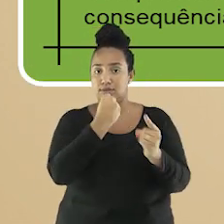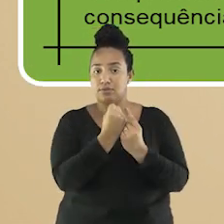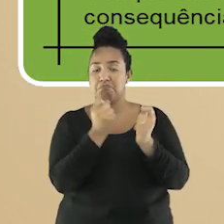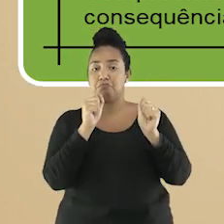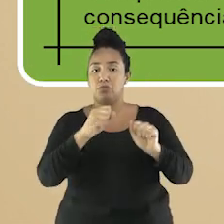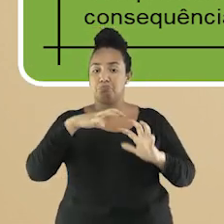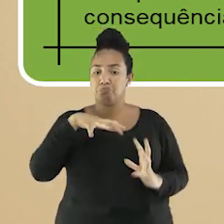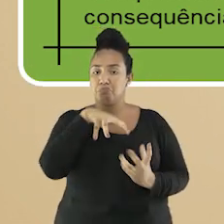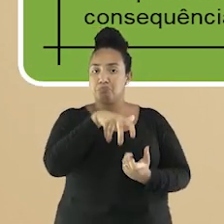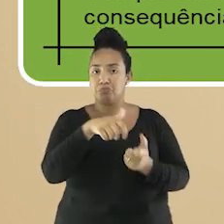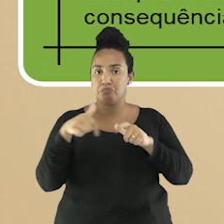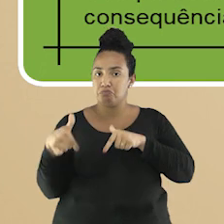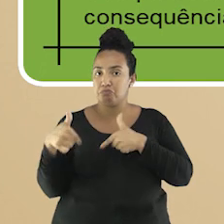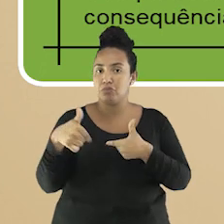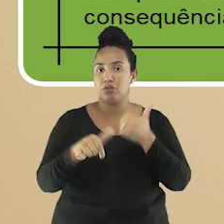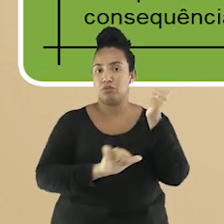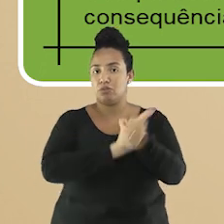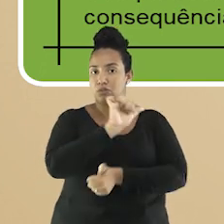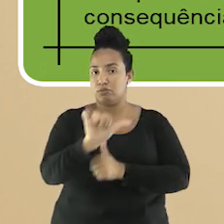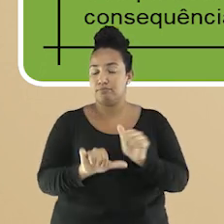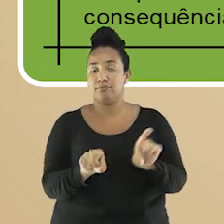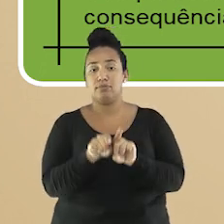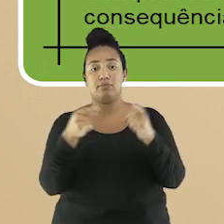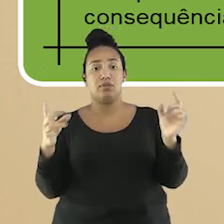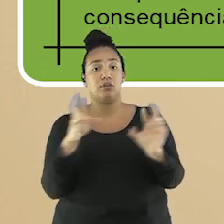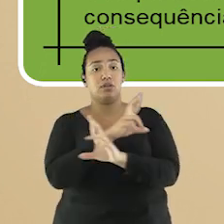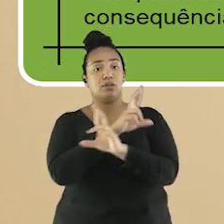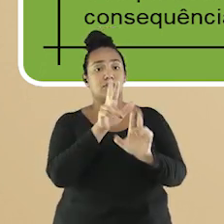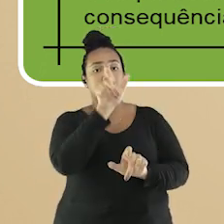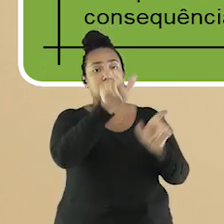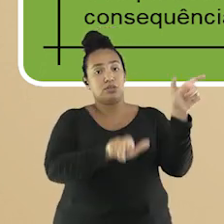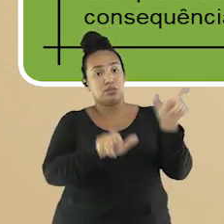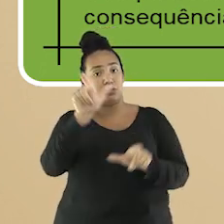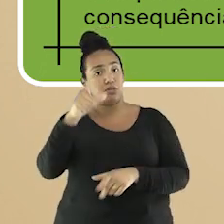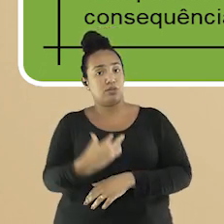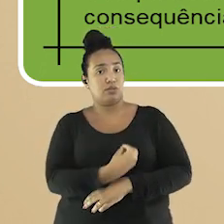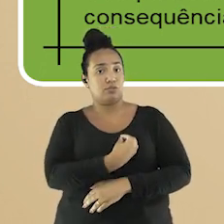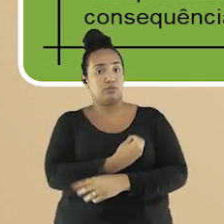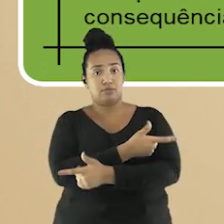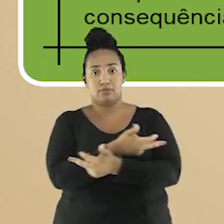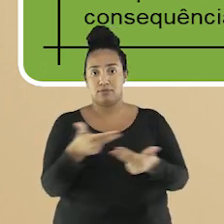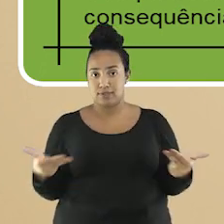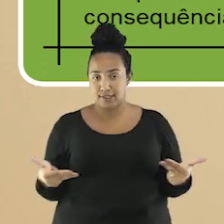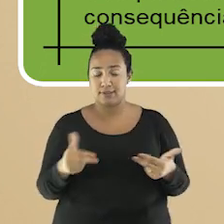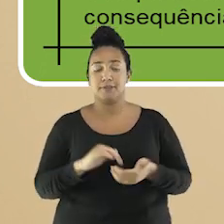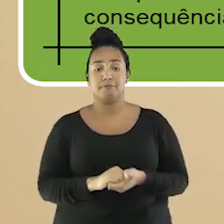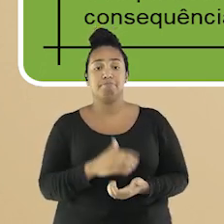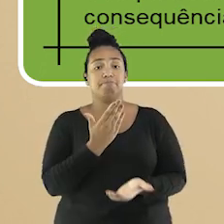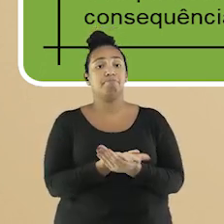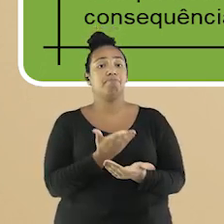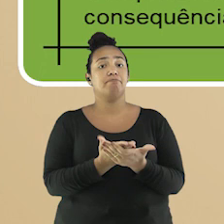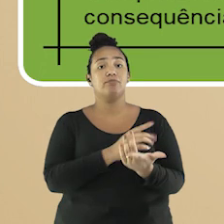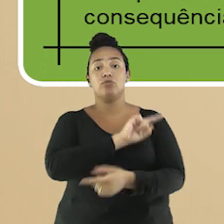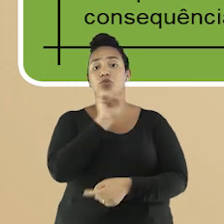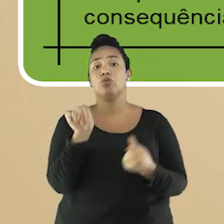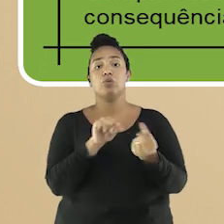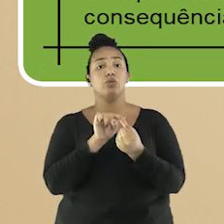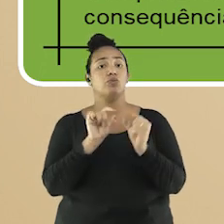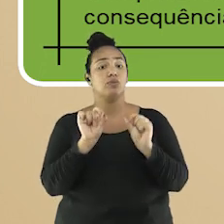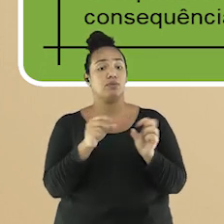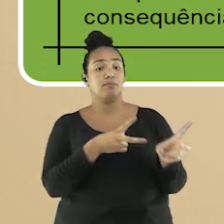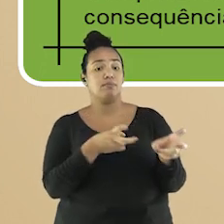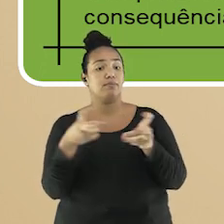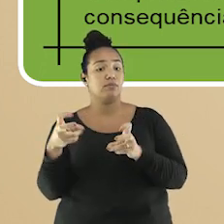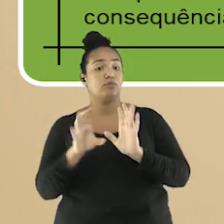que vive, com relação essencial com os demais seres vivos e outros componentes do ambiente. O objetivo dessa aula é compreender o conceito de